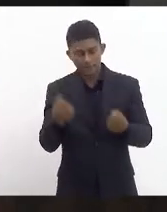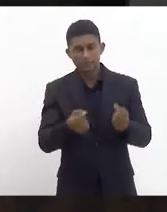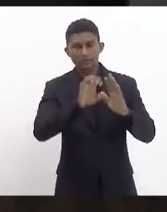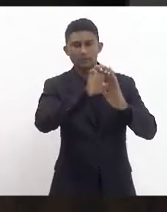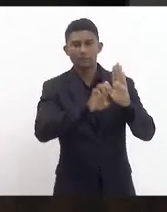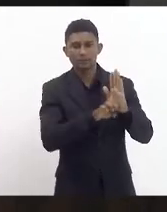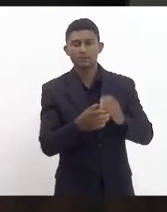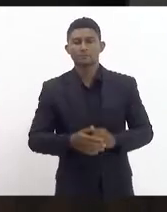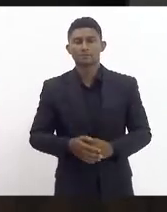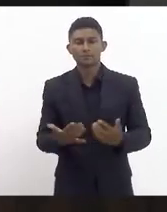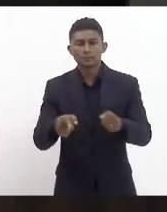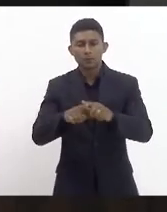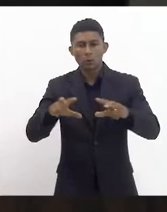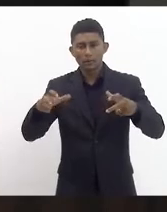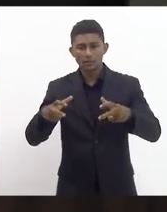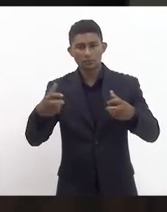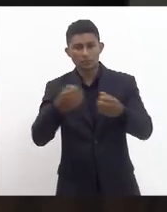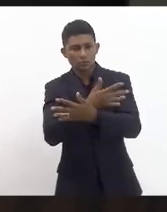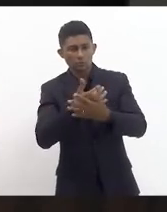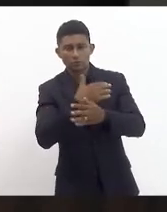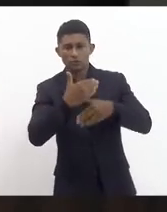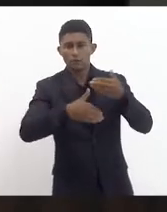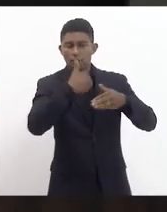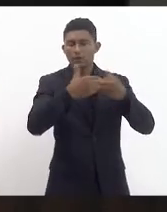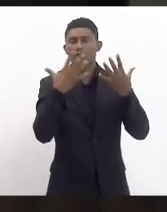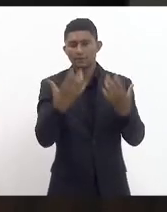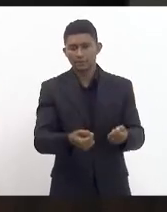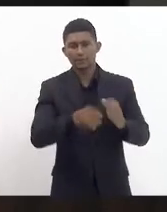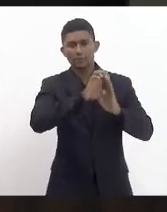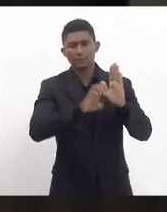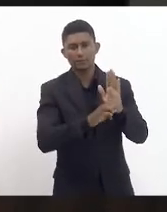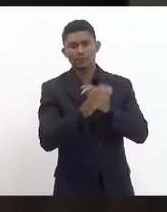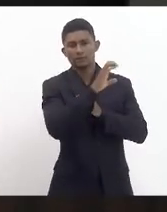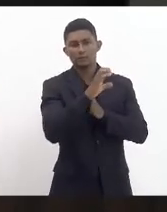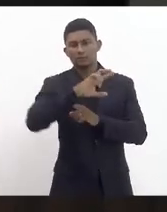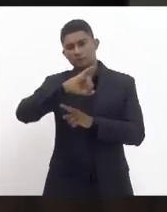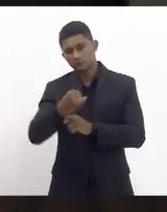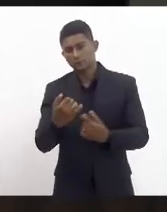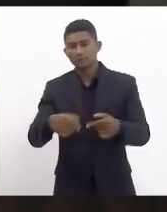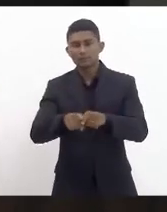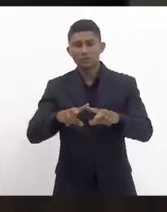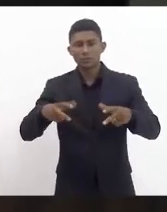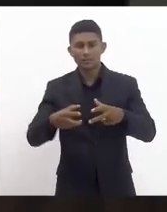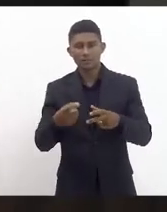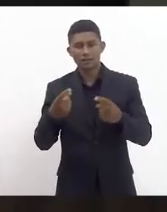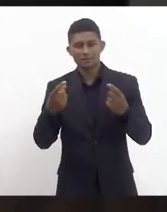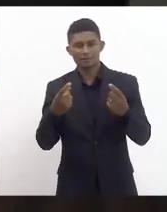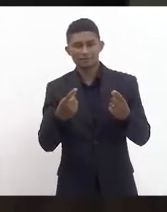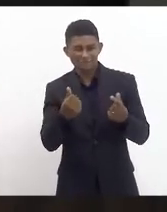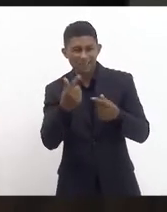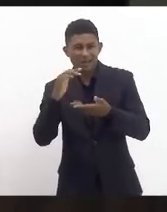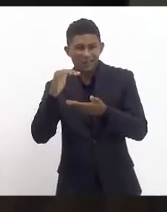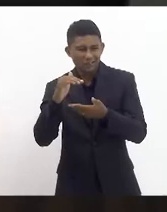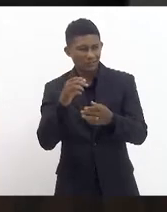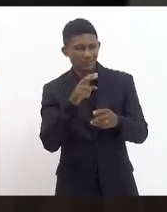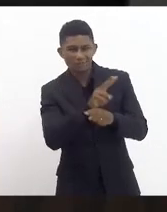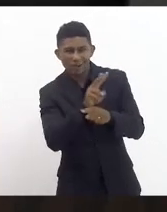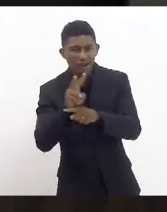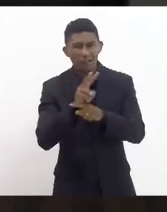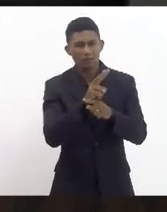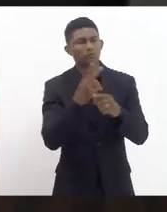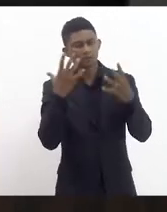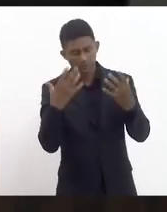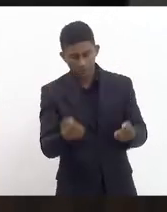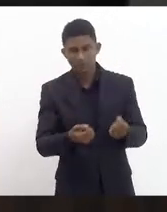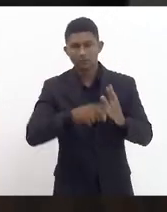emendas. De Assuntos Municipais e Desenvolvimento Regional, favorável com a emenda da CCJ. De Orçamento, Finanças, Fiscalização Financeira e Controle, favorável. Relatores,